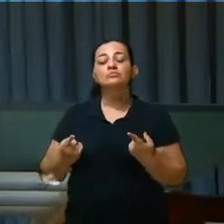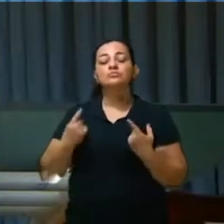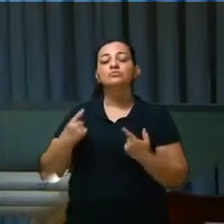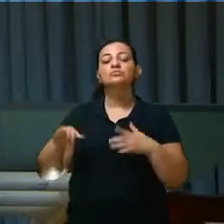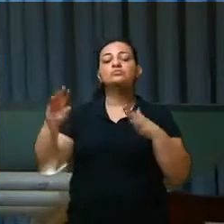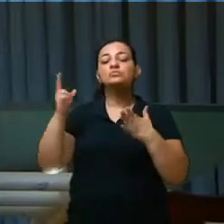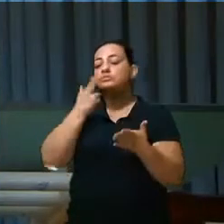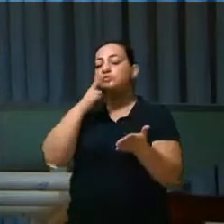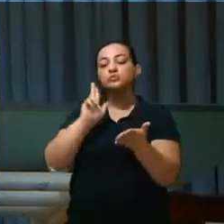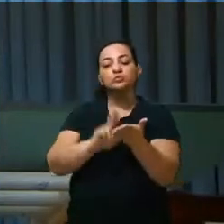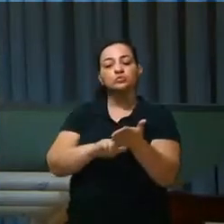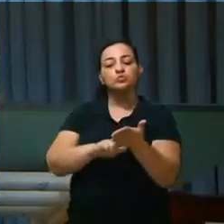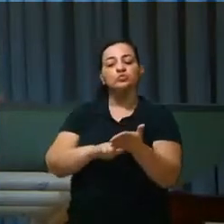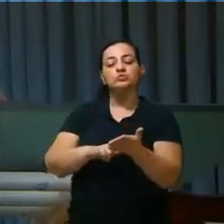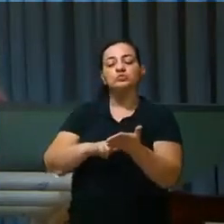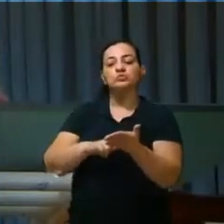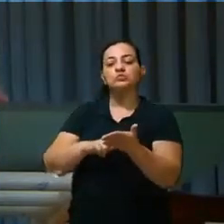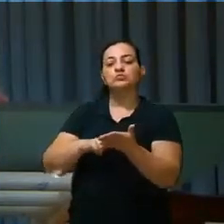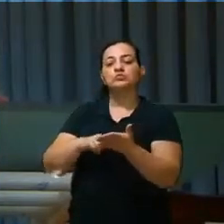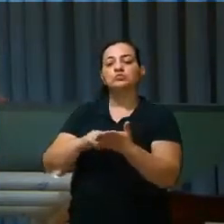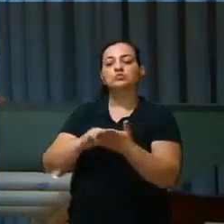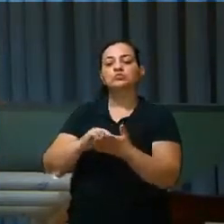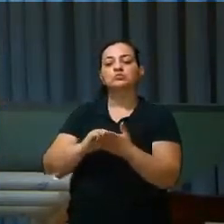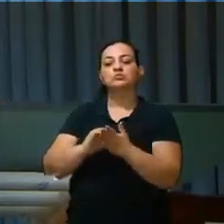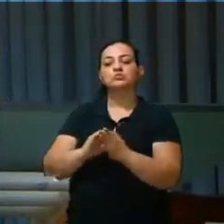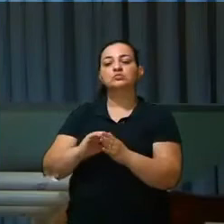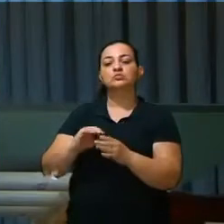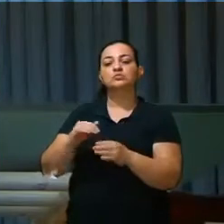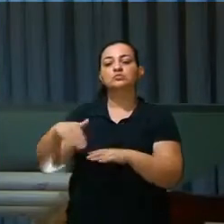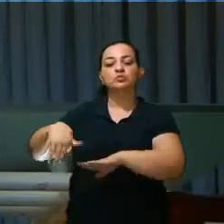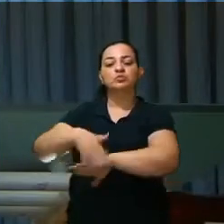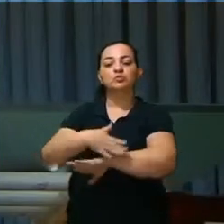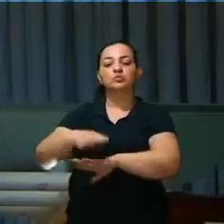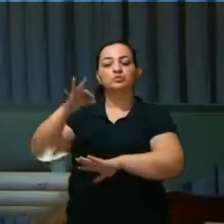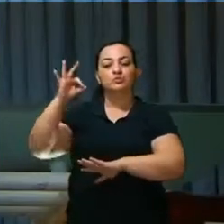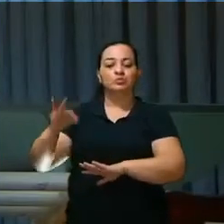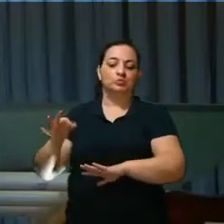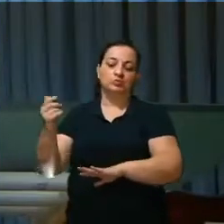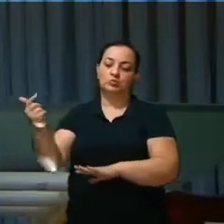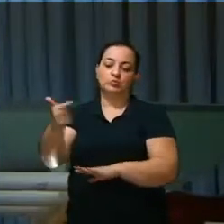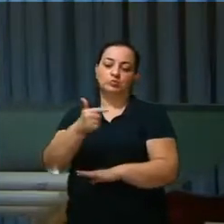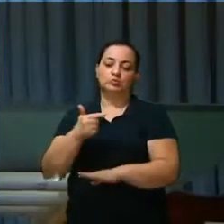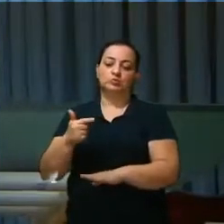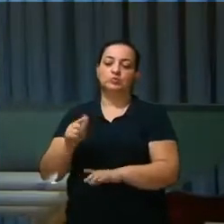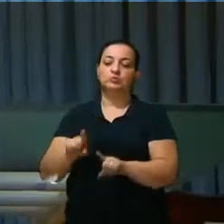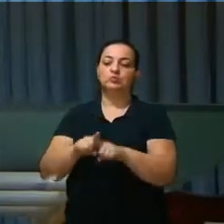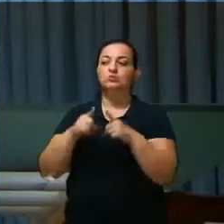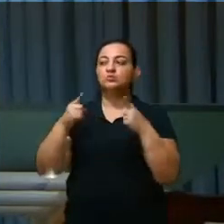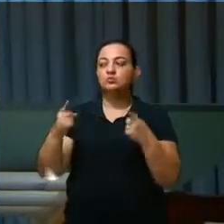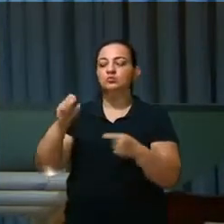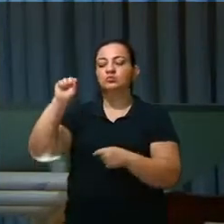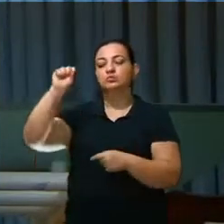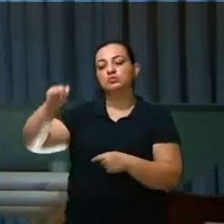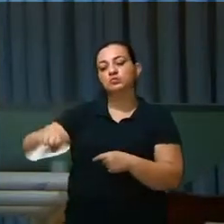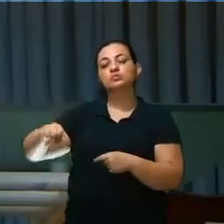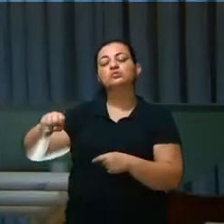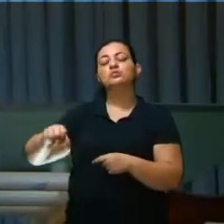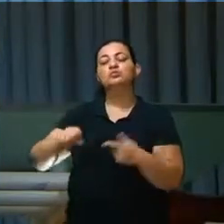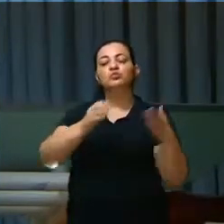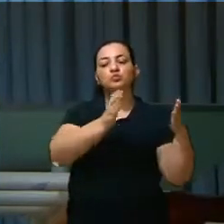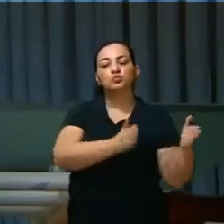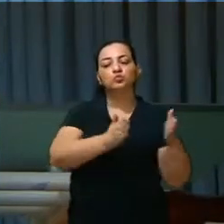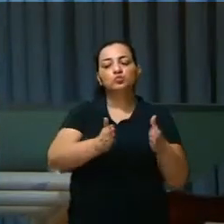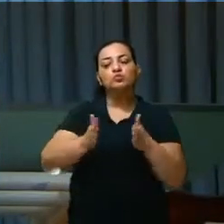E essas cartas não estavam endereçada a elas em si mas sim a